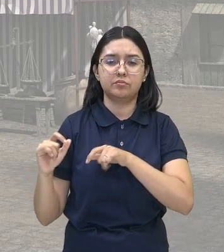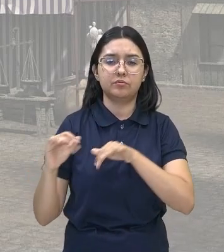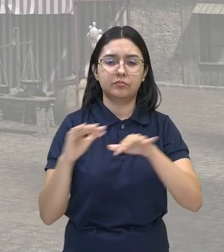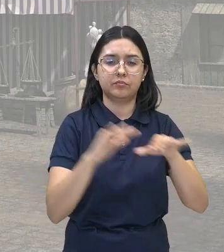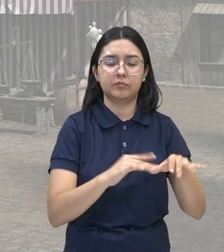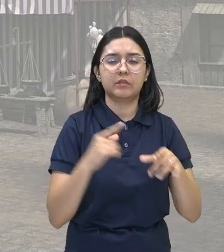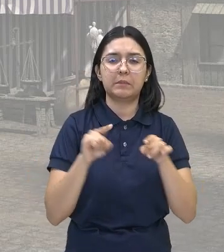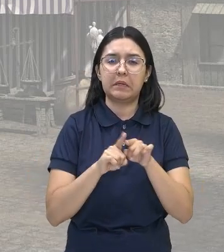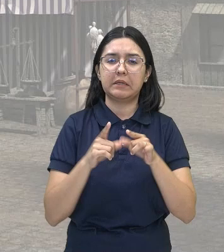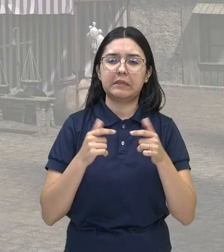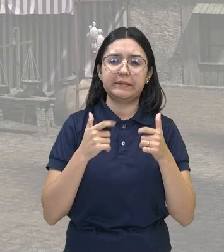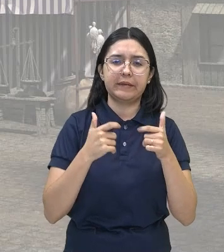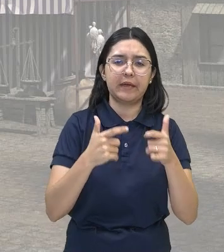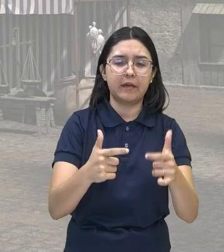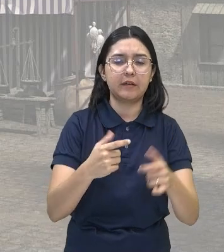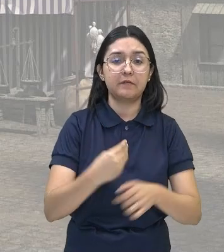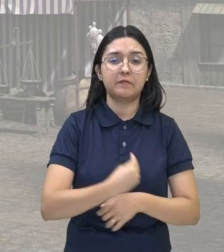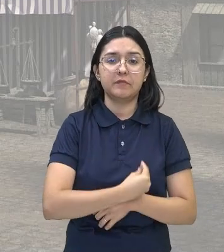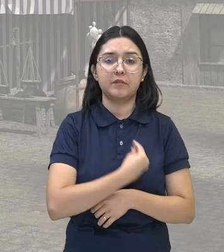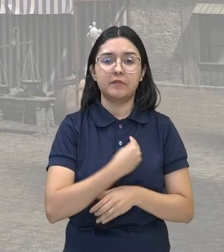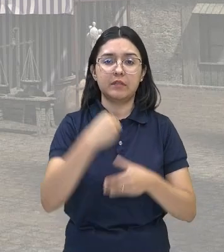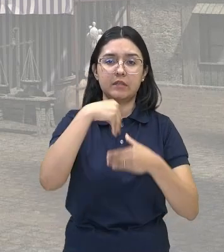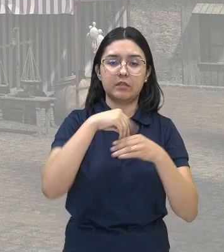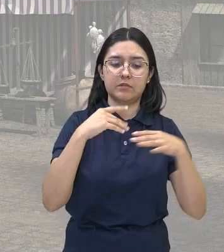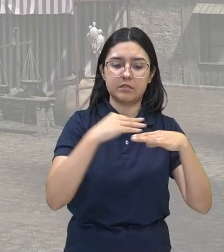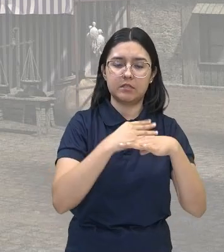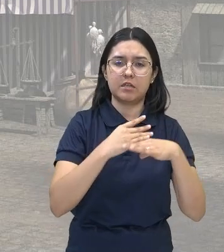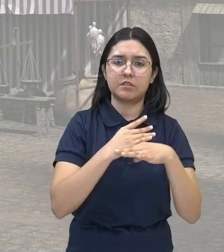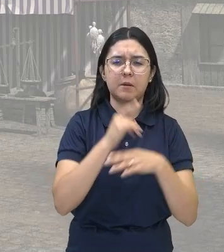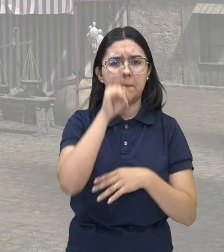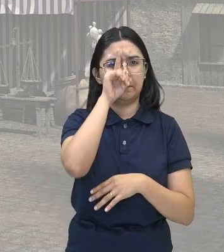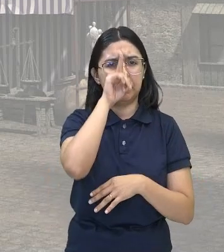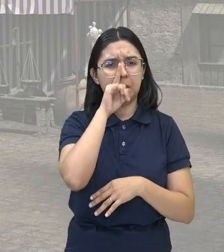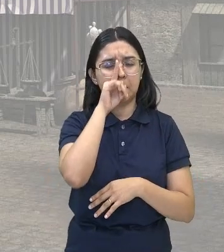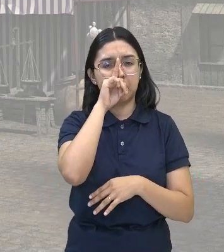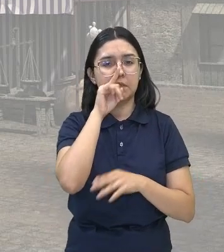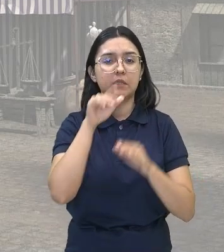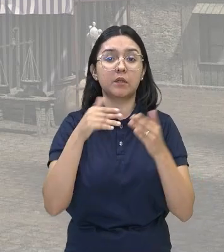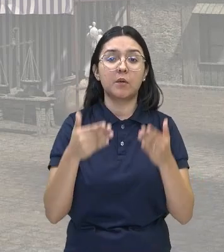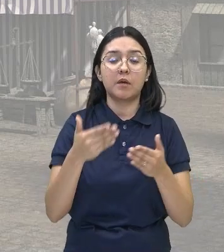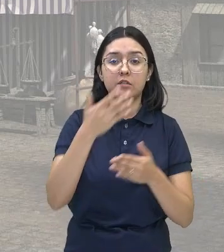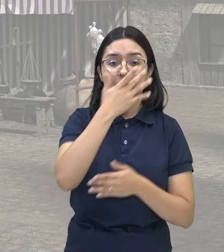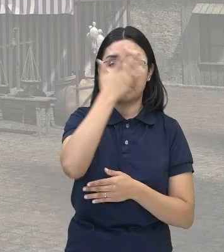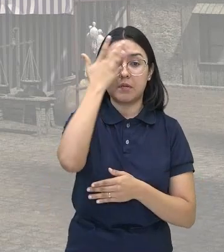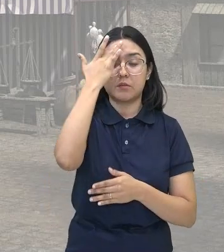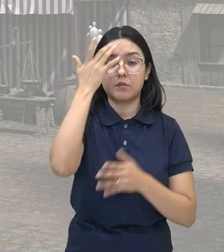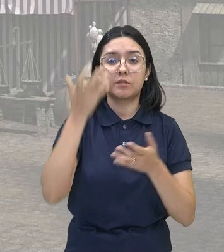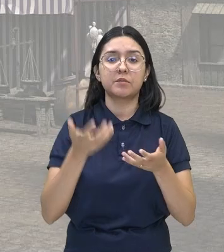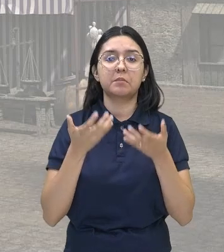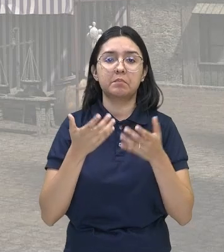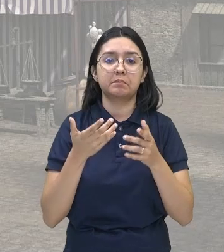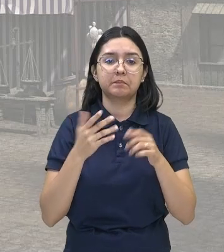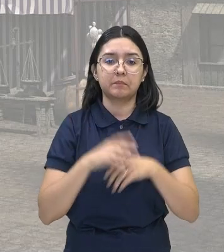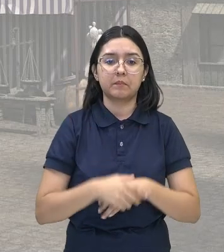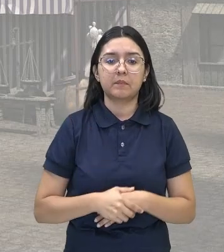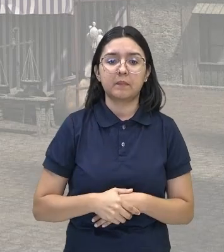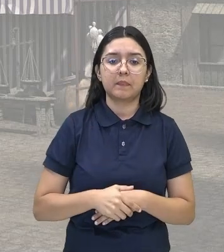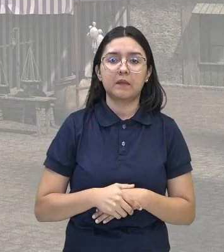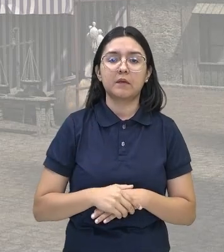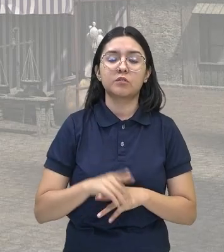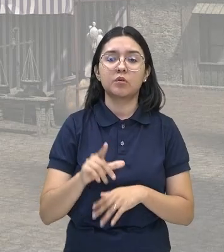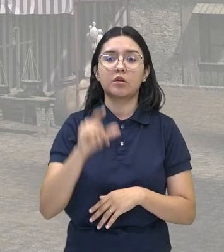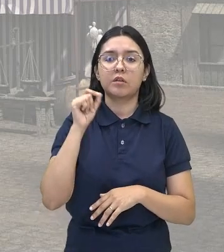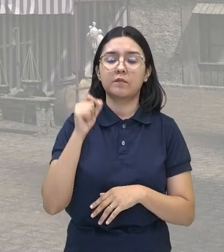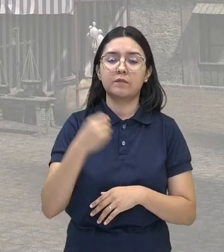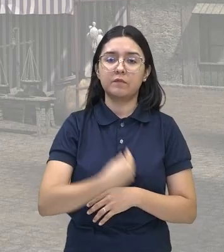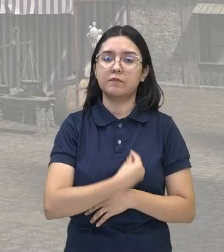constantes guerras, viver na cidade era extremamente perigoso. As pessoas então preferiam ir para os